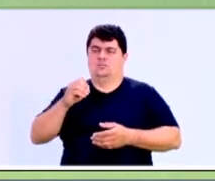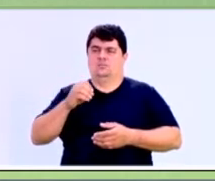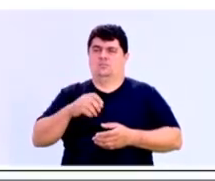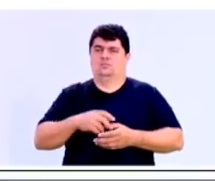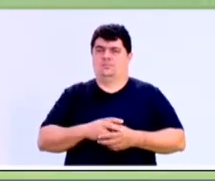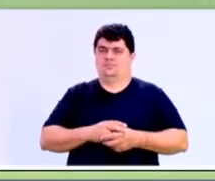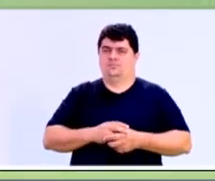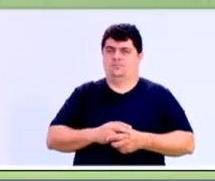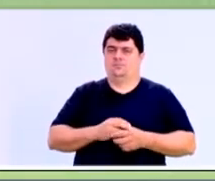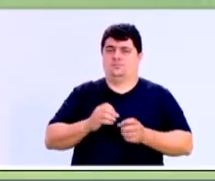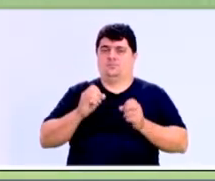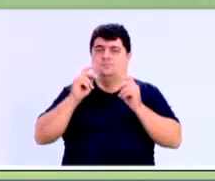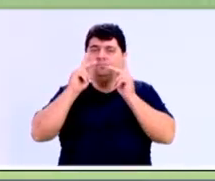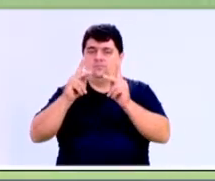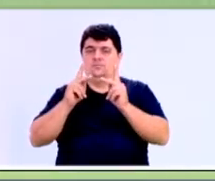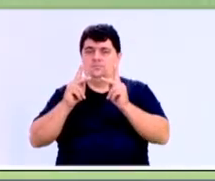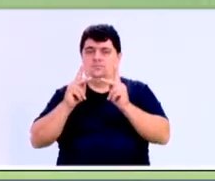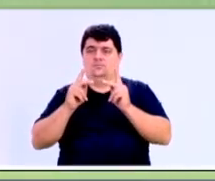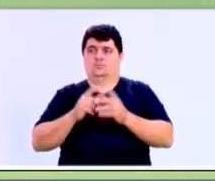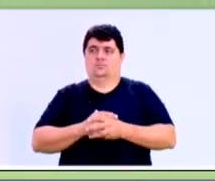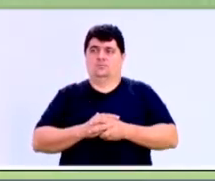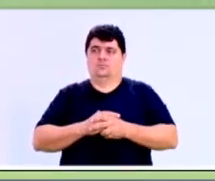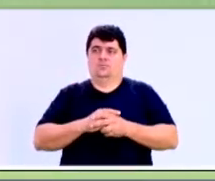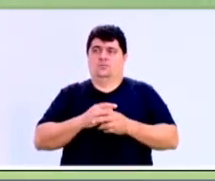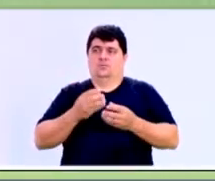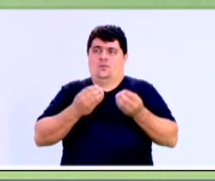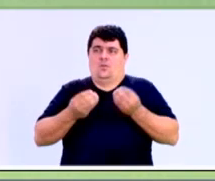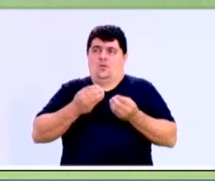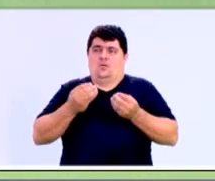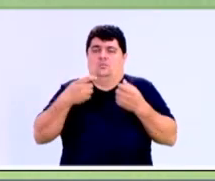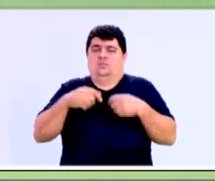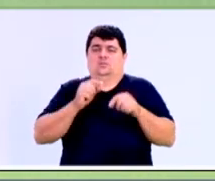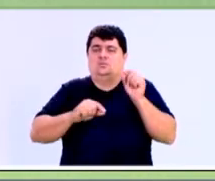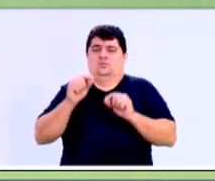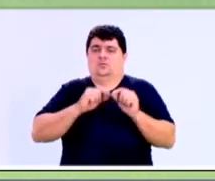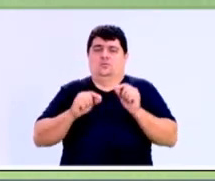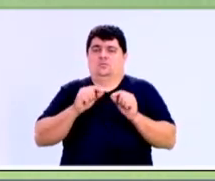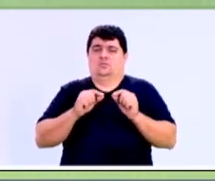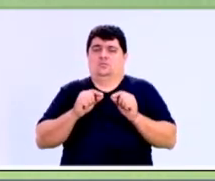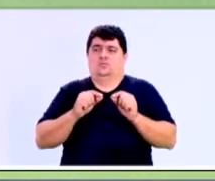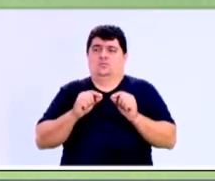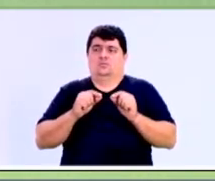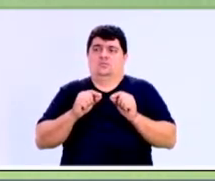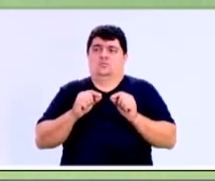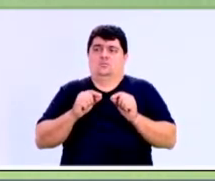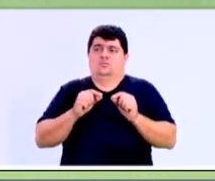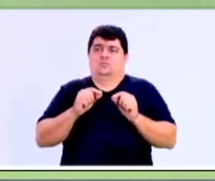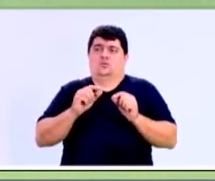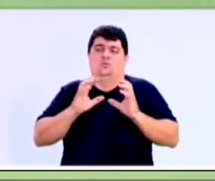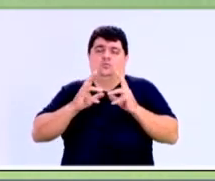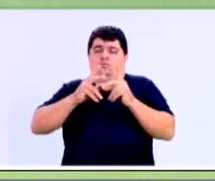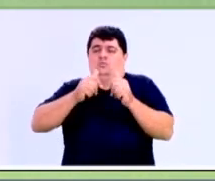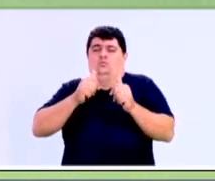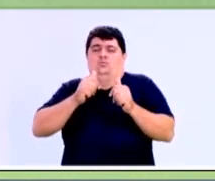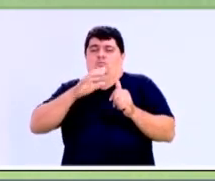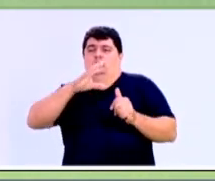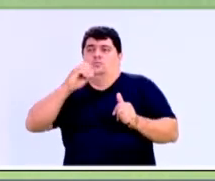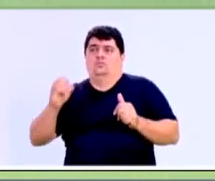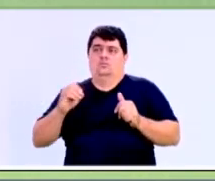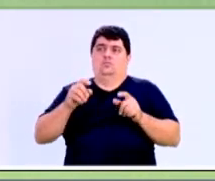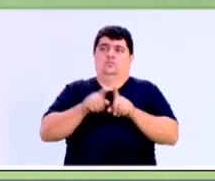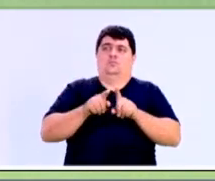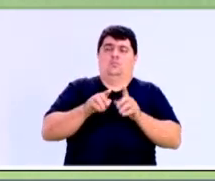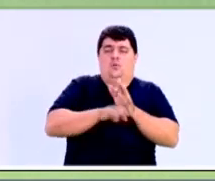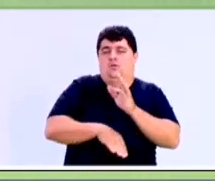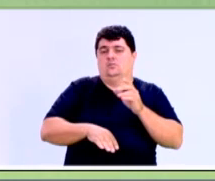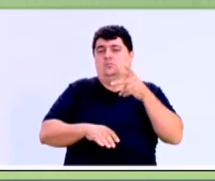8.400, correto? E qual a minha necessidade de capital de giro? Quanto que eu preciso de capital de giro? É todo o meu ativo circulante operacional